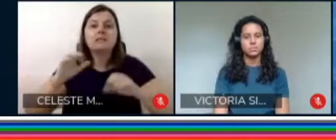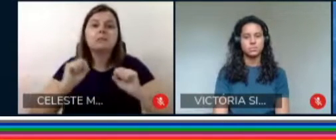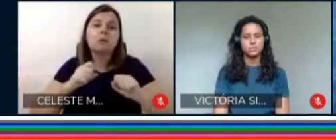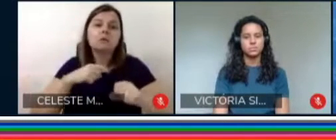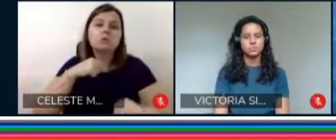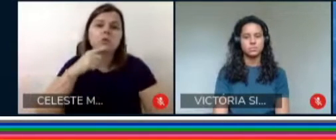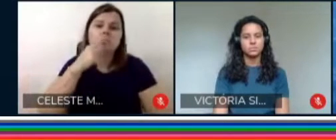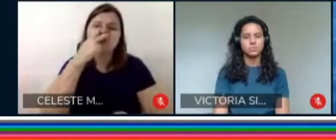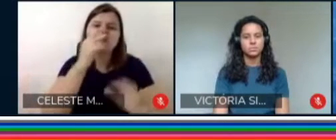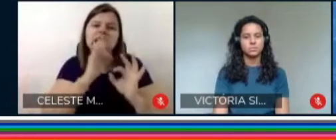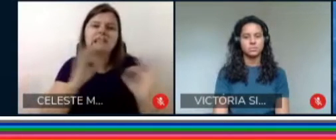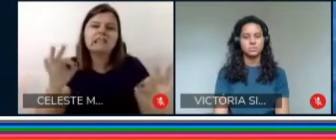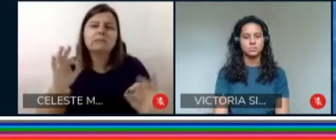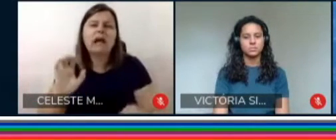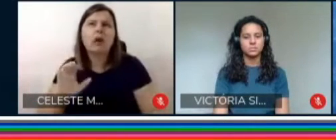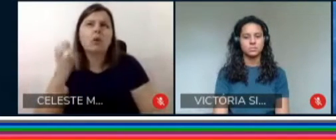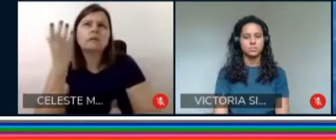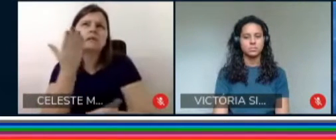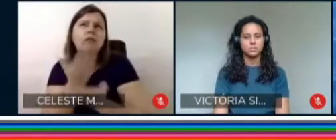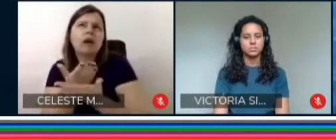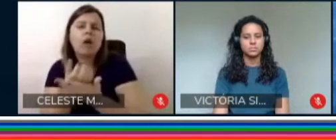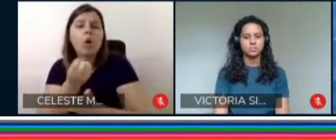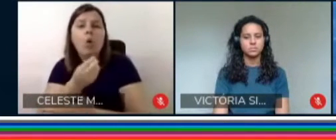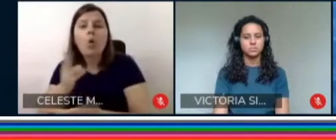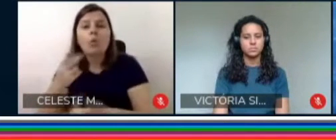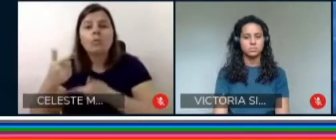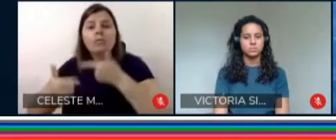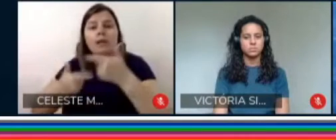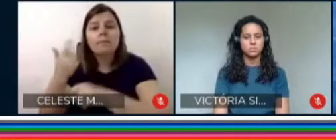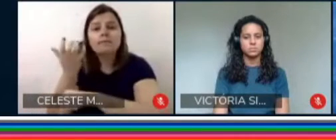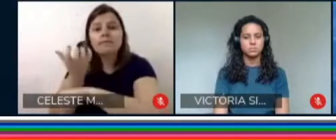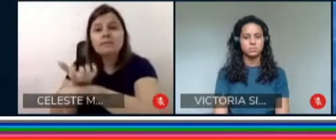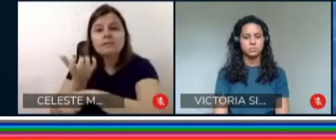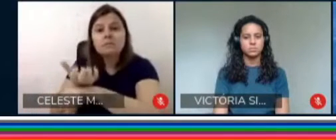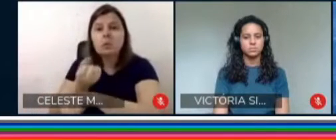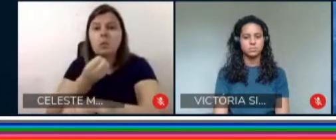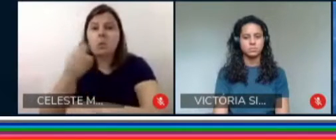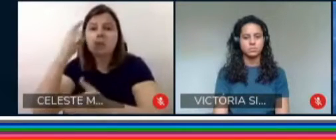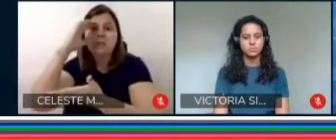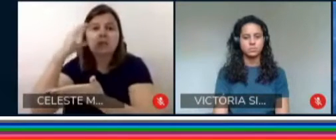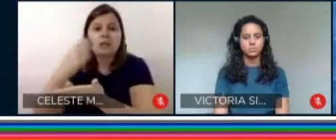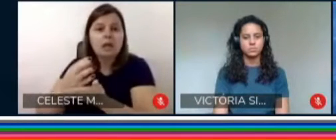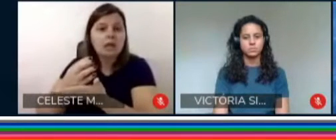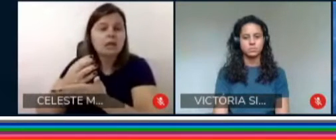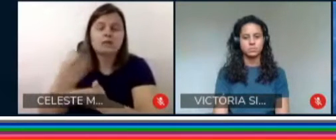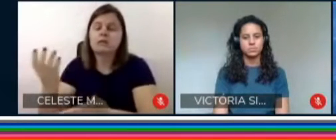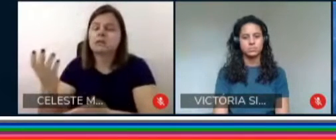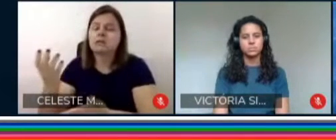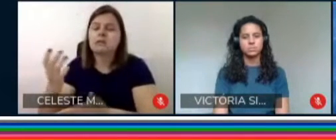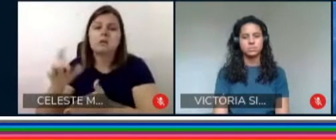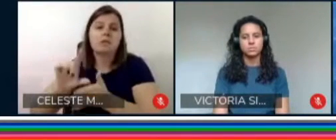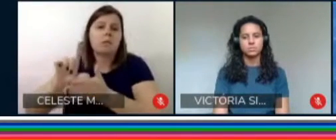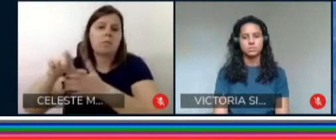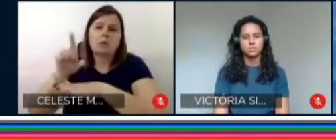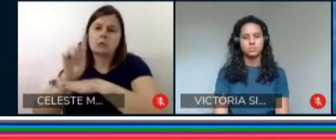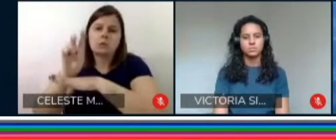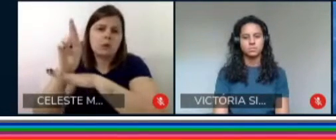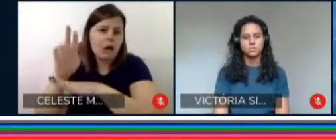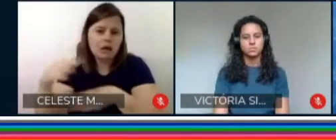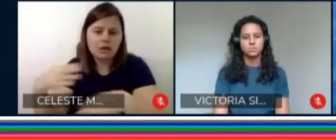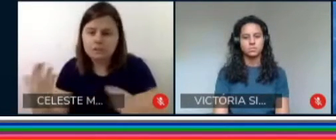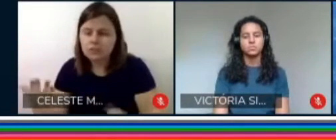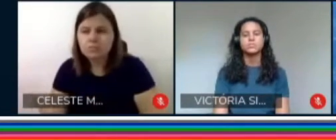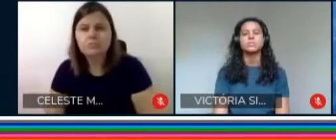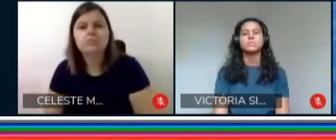corriqueira que surgiu em aula, pode ser um trabalho de disciplina, ou pode ser uma tese, um pós-doutorado, enfim. Todos